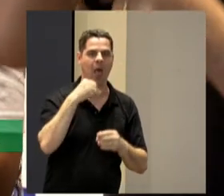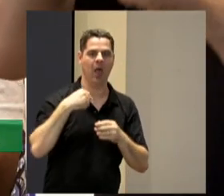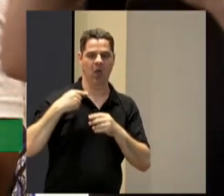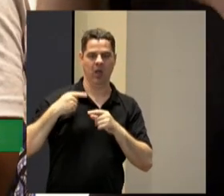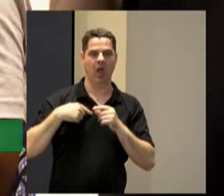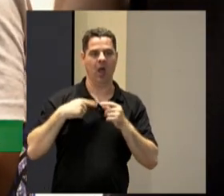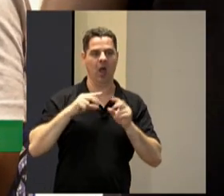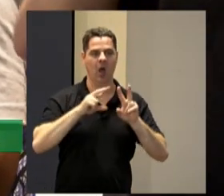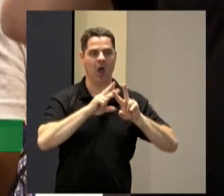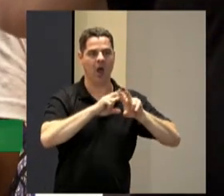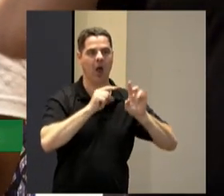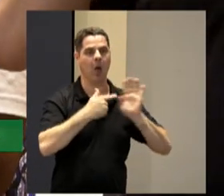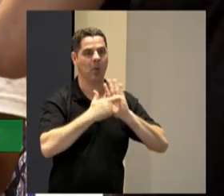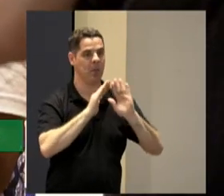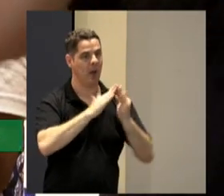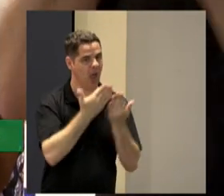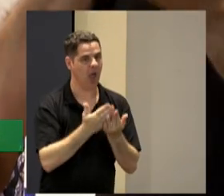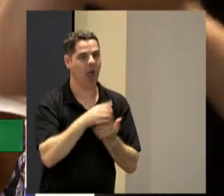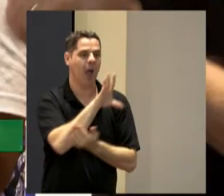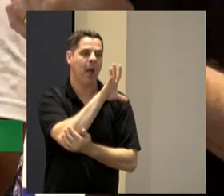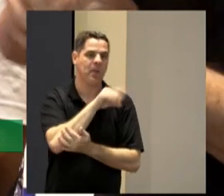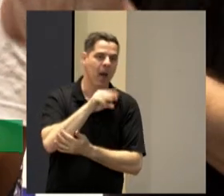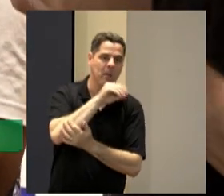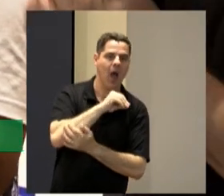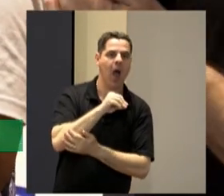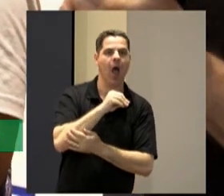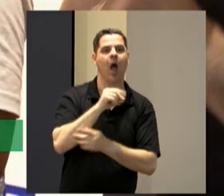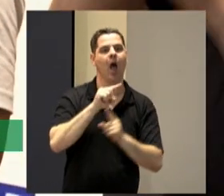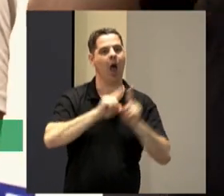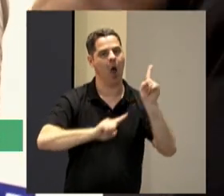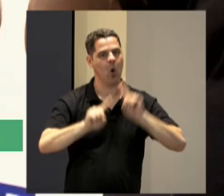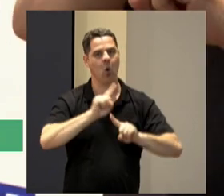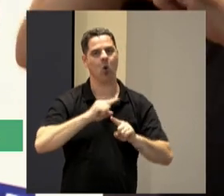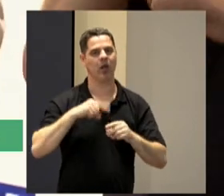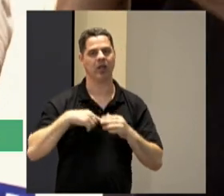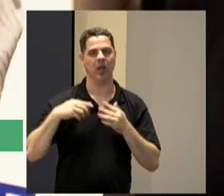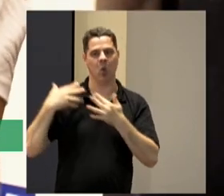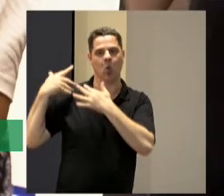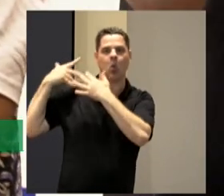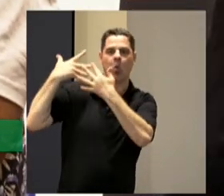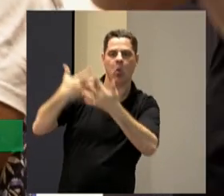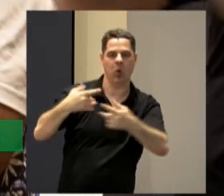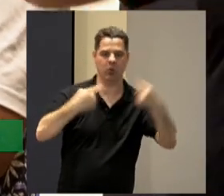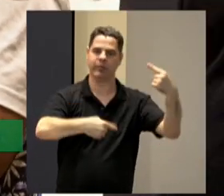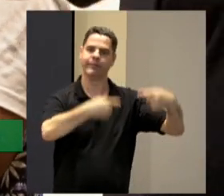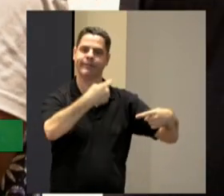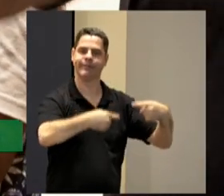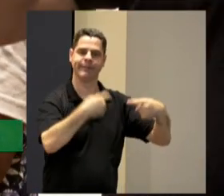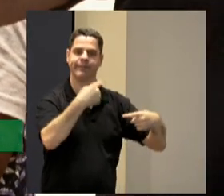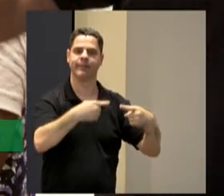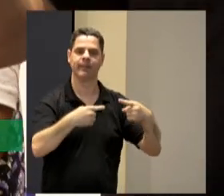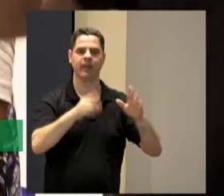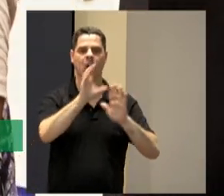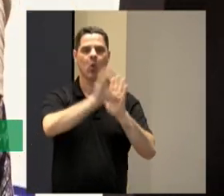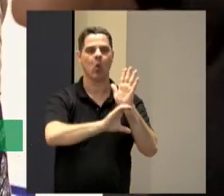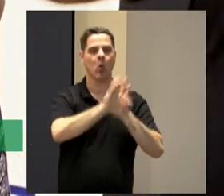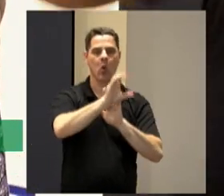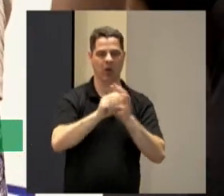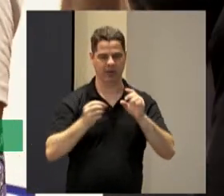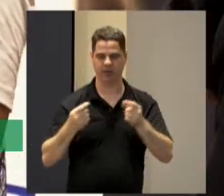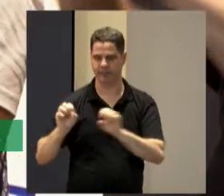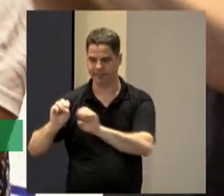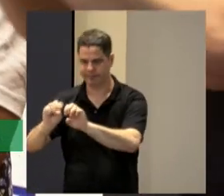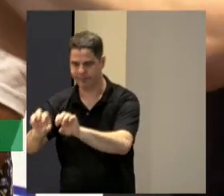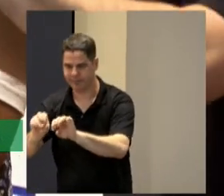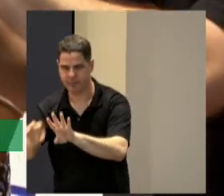só não é escolarizado. Mas a gente também traz na matriz um debate muito importante. Uma coisa é educação